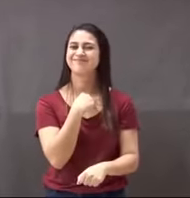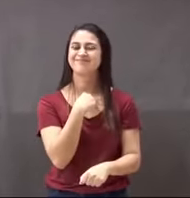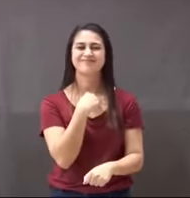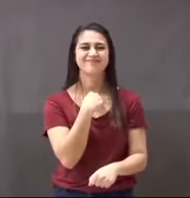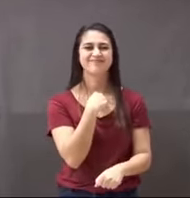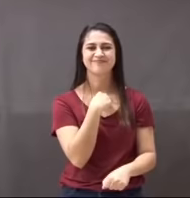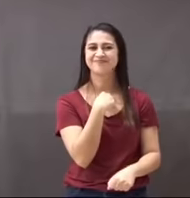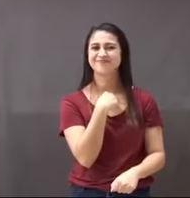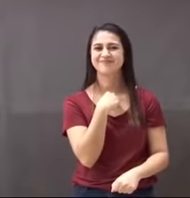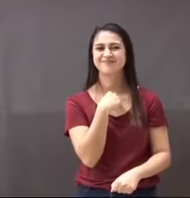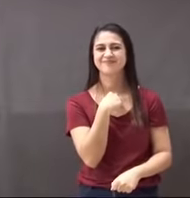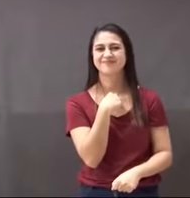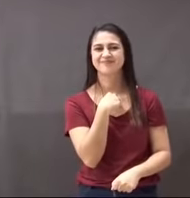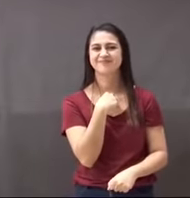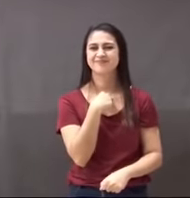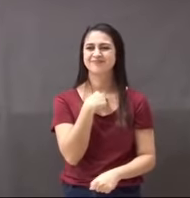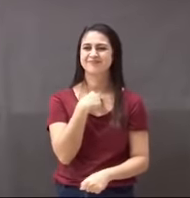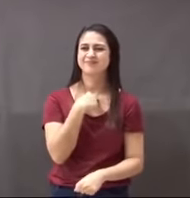parar.